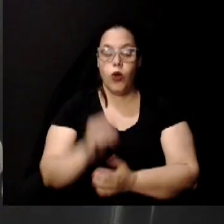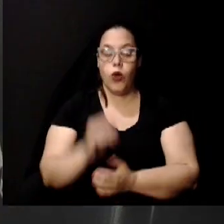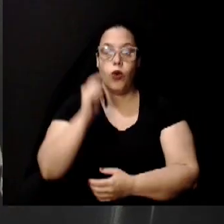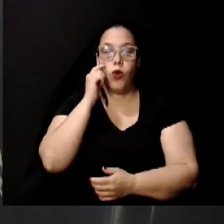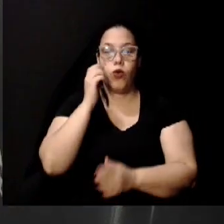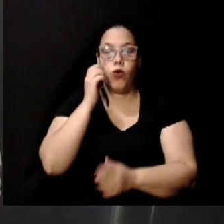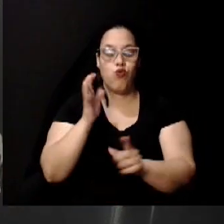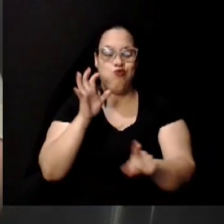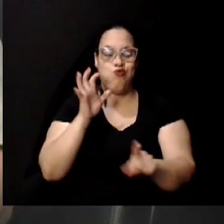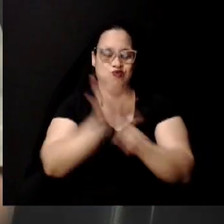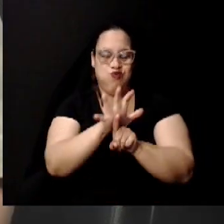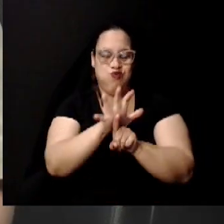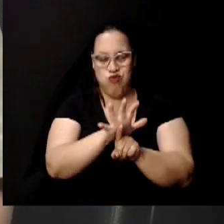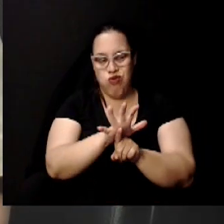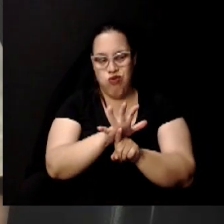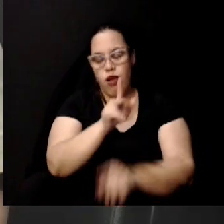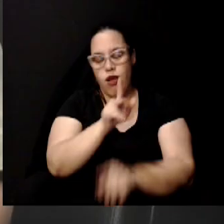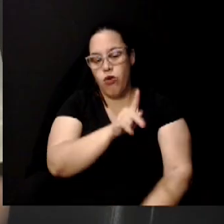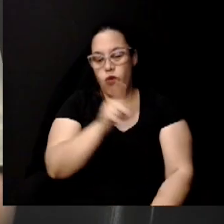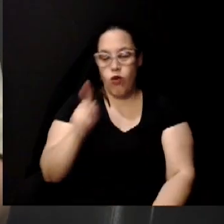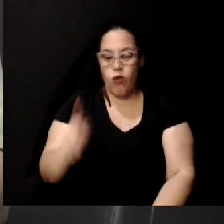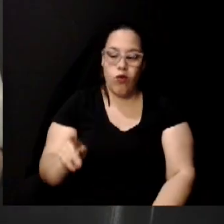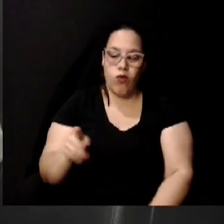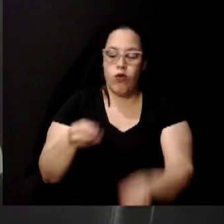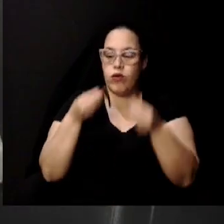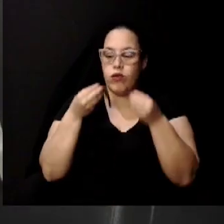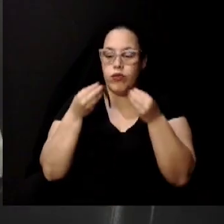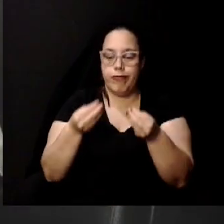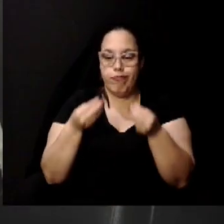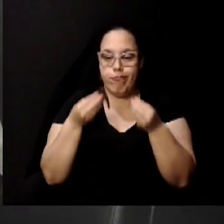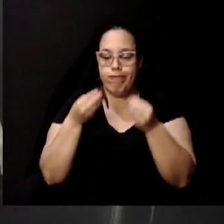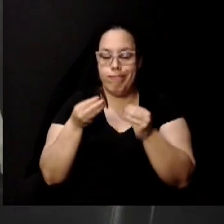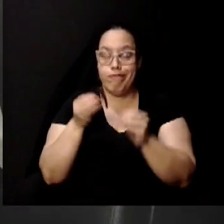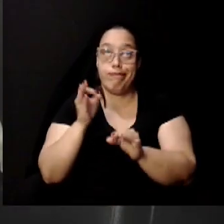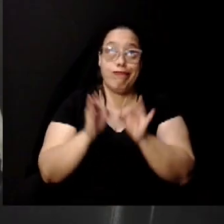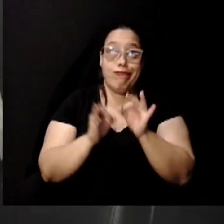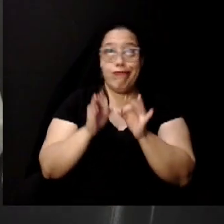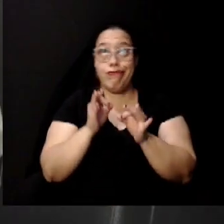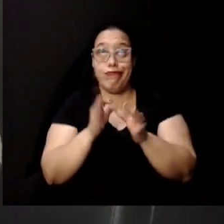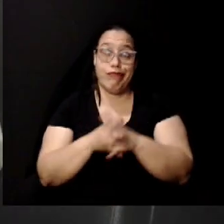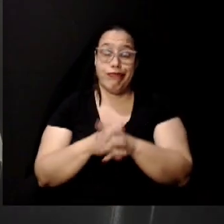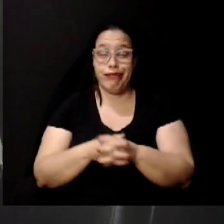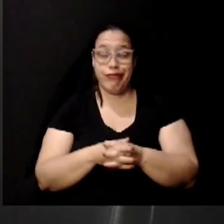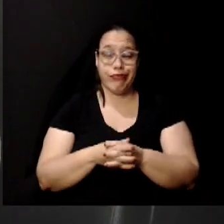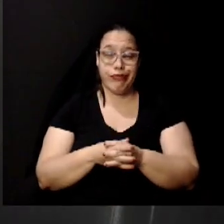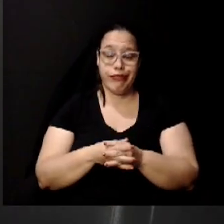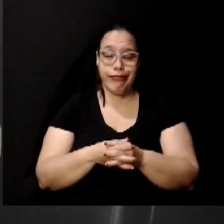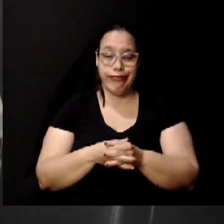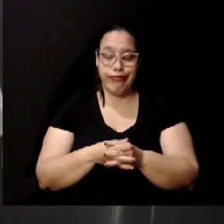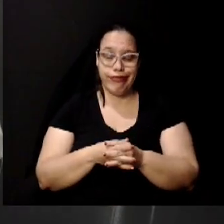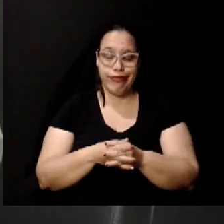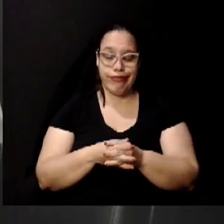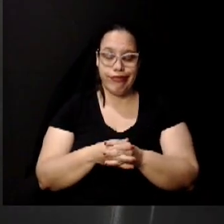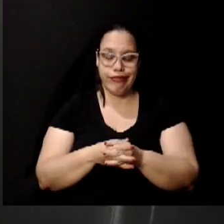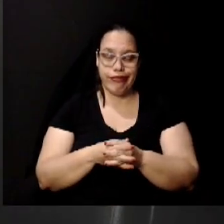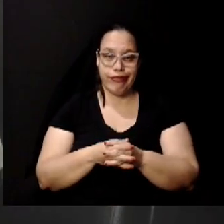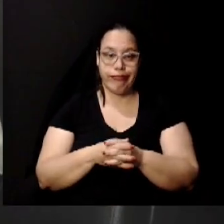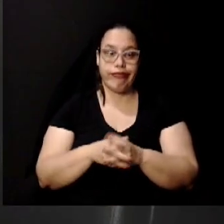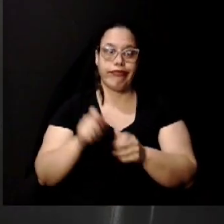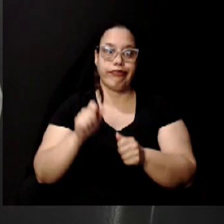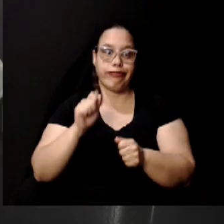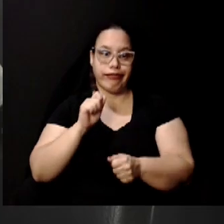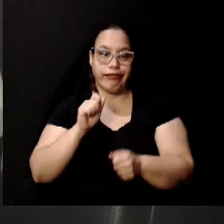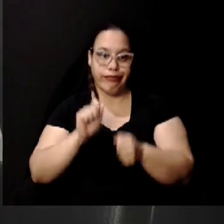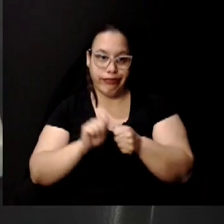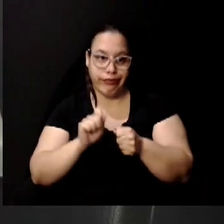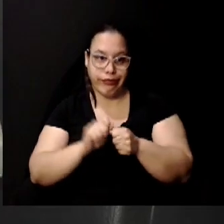aos professores como uma forma de justificativa, porque a gente sabe que quem tem feito o processo de